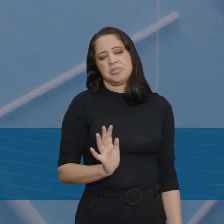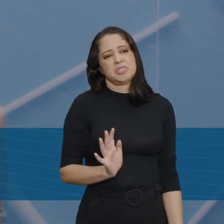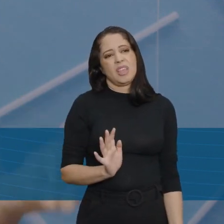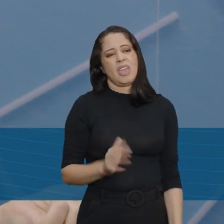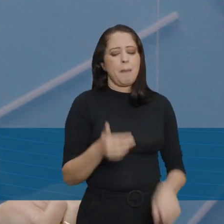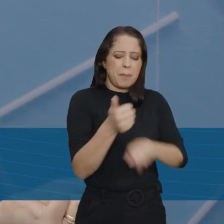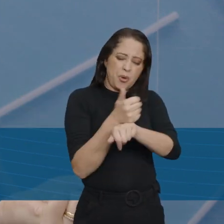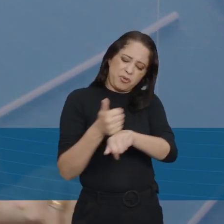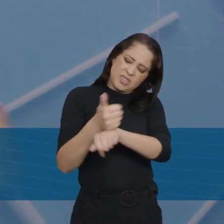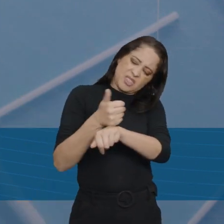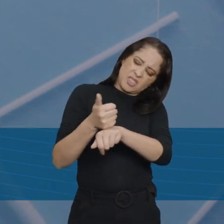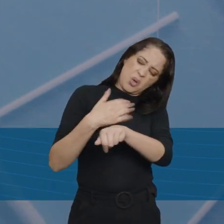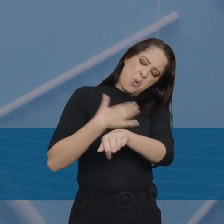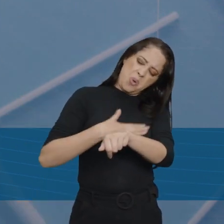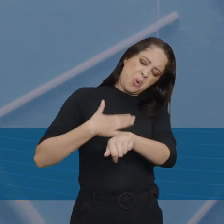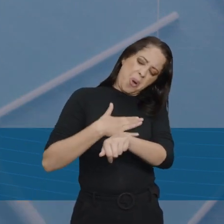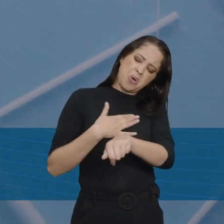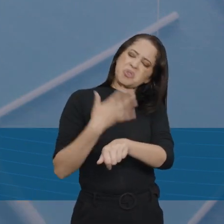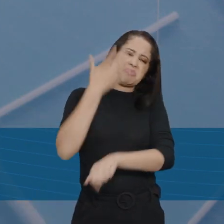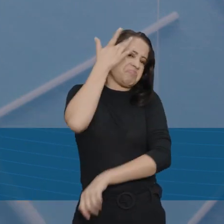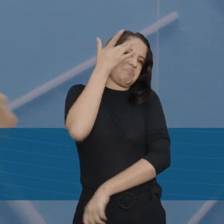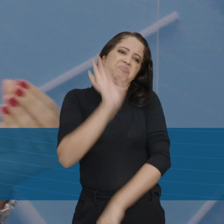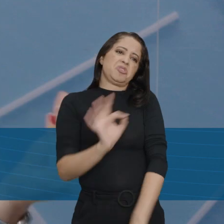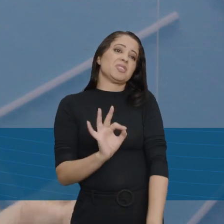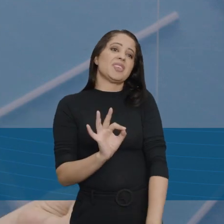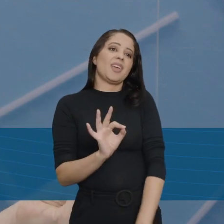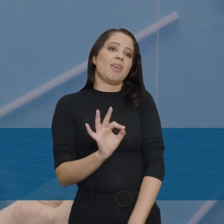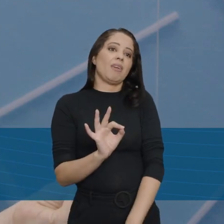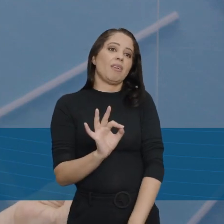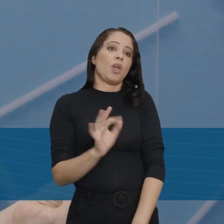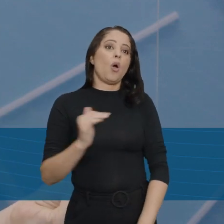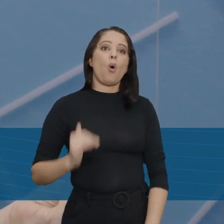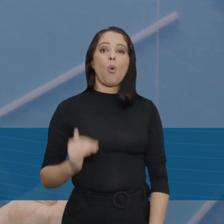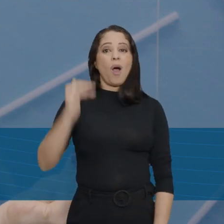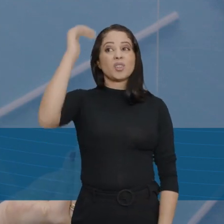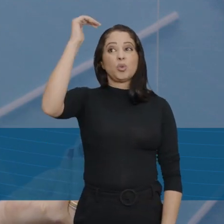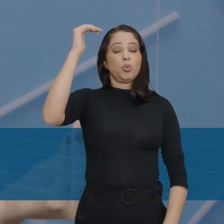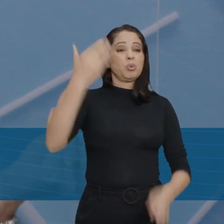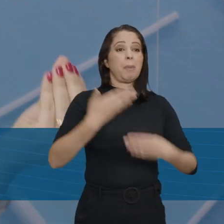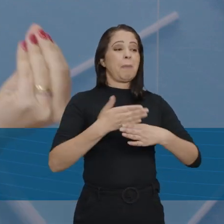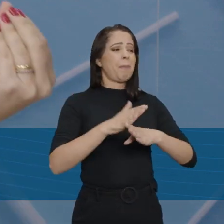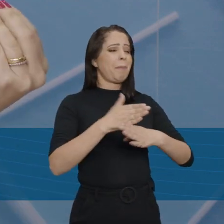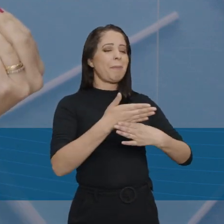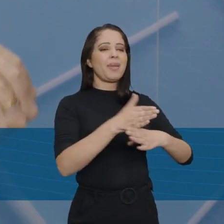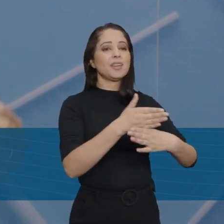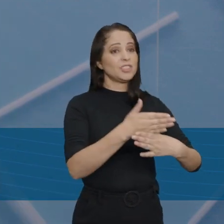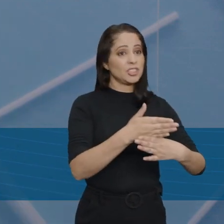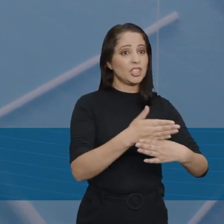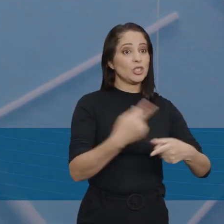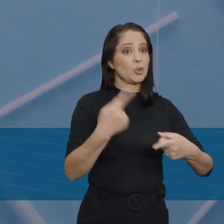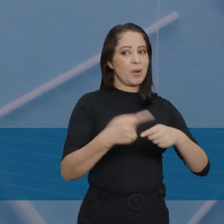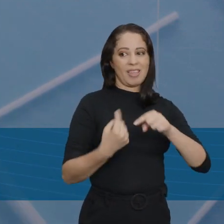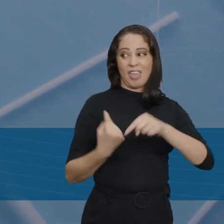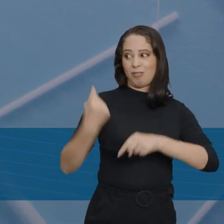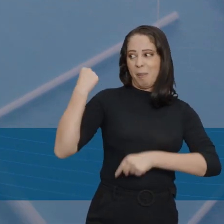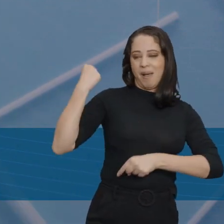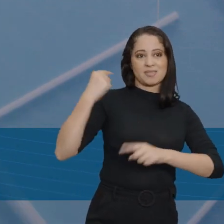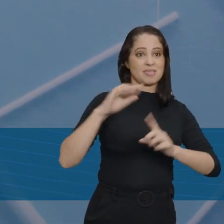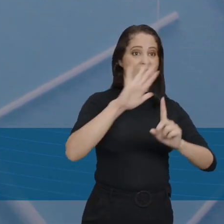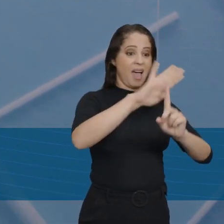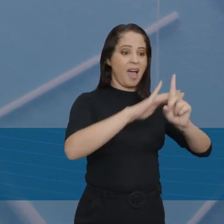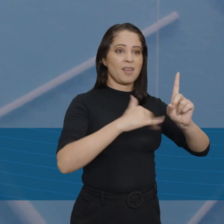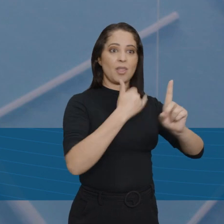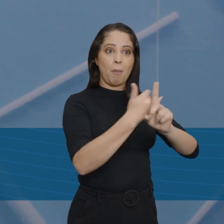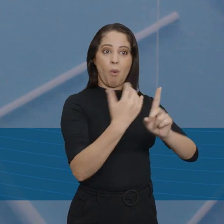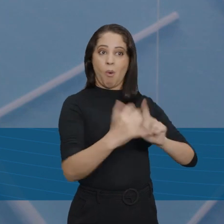escolher hoje minha profissão, né? A gente vai se distanciando aí de quem a gente é, né? E o bullying contribui